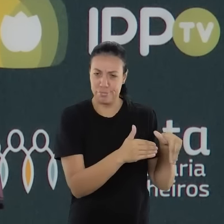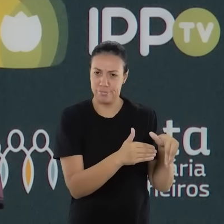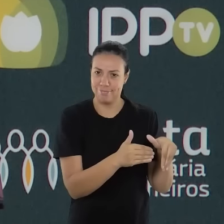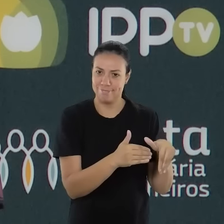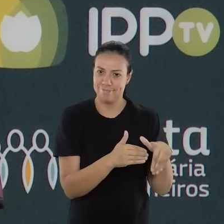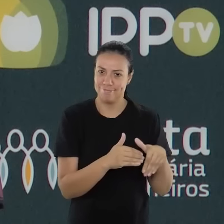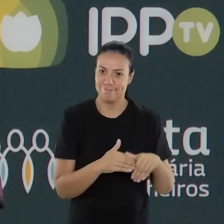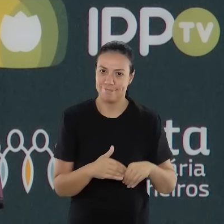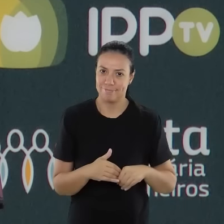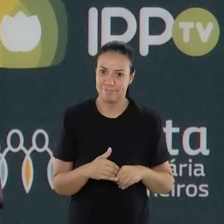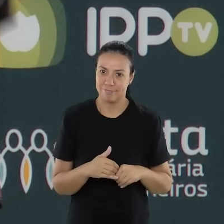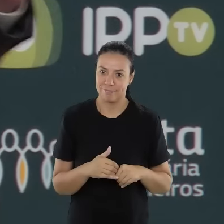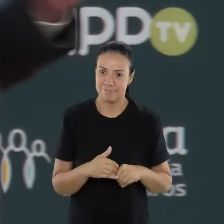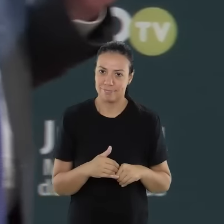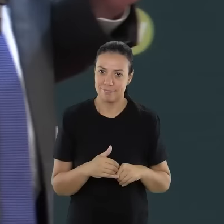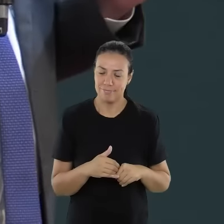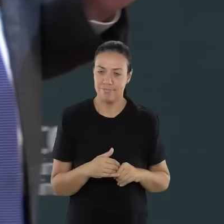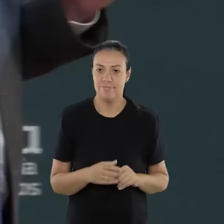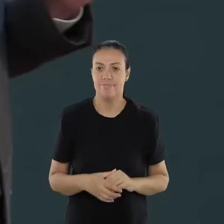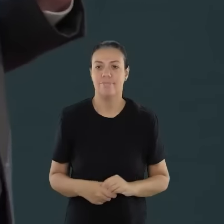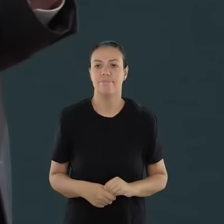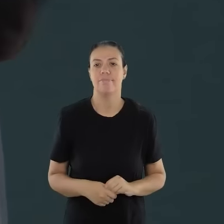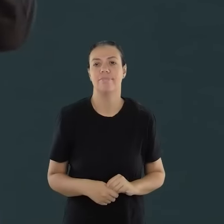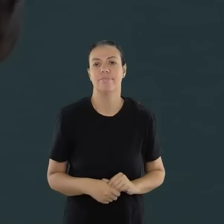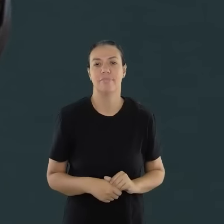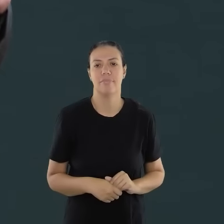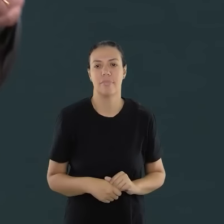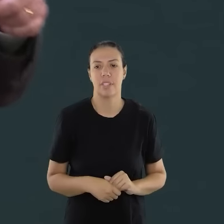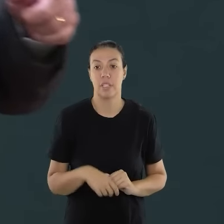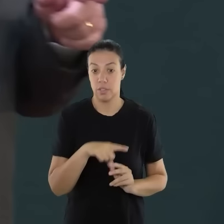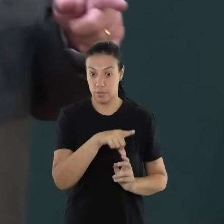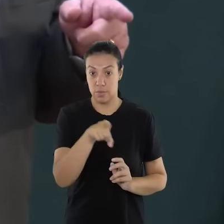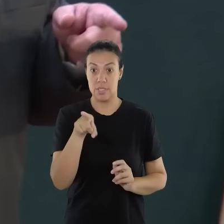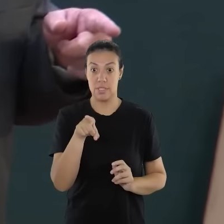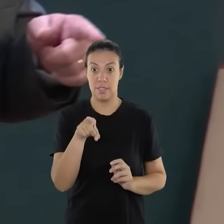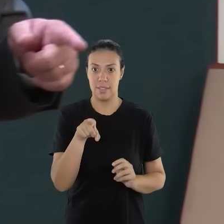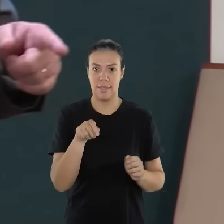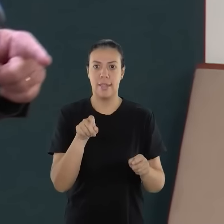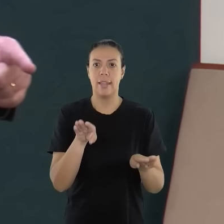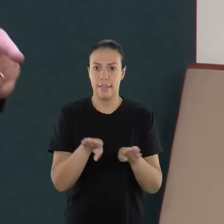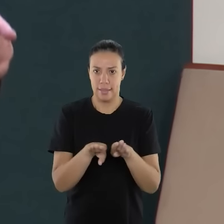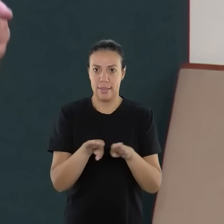próprios, o quê? Conselhos. Você é teimoso ou não?